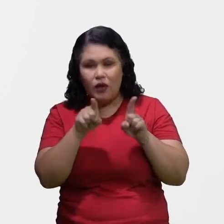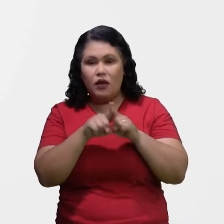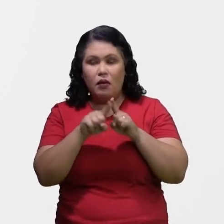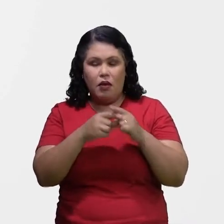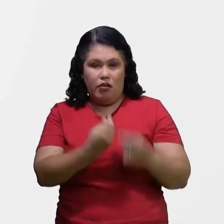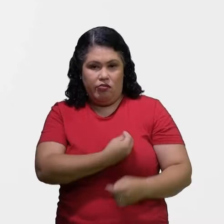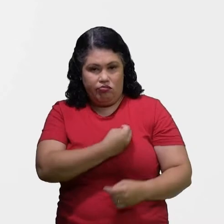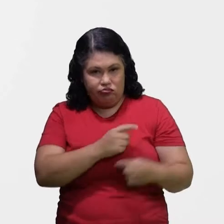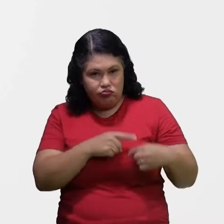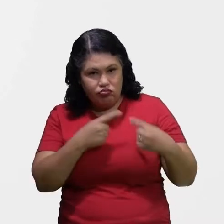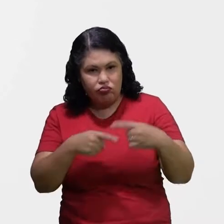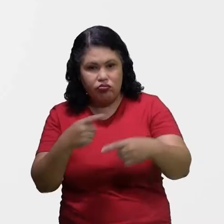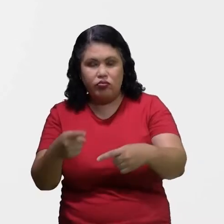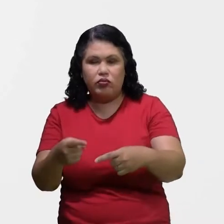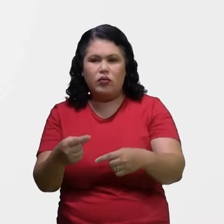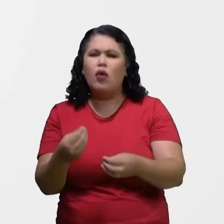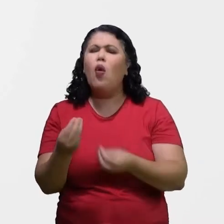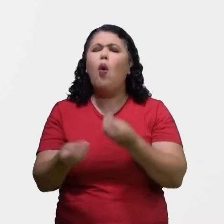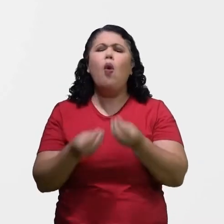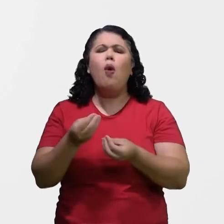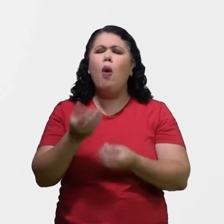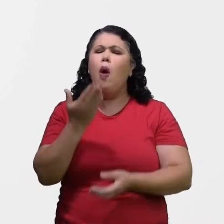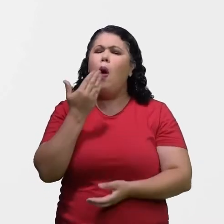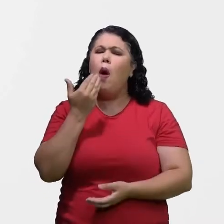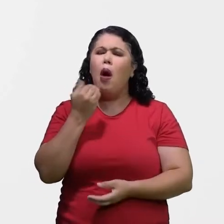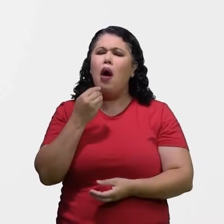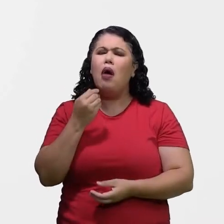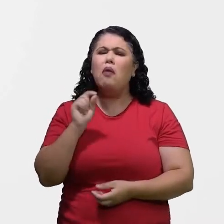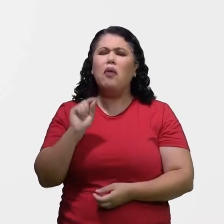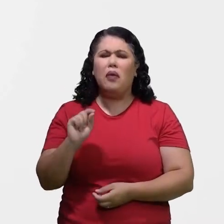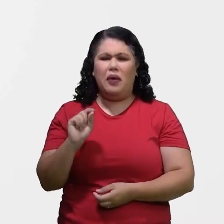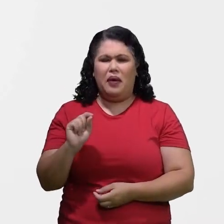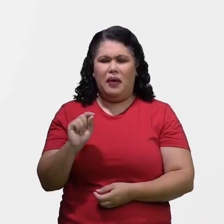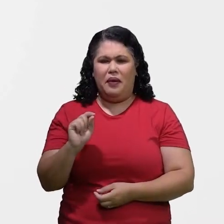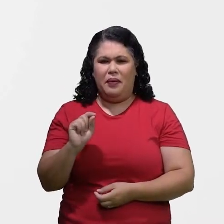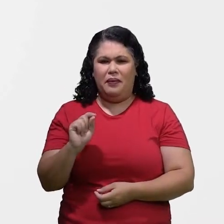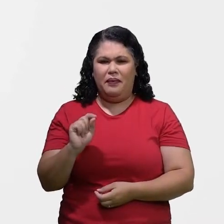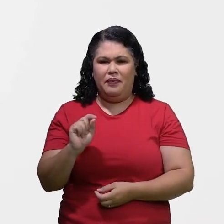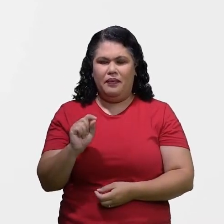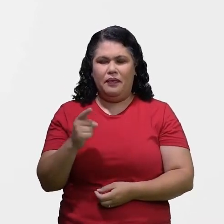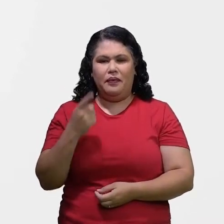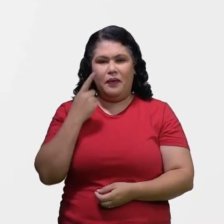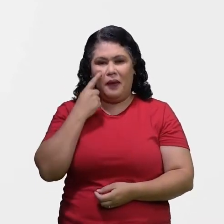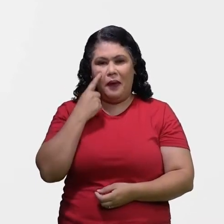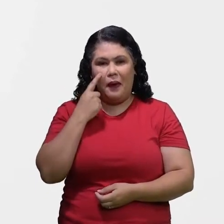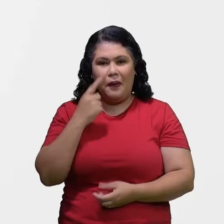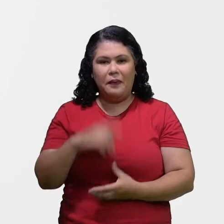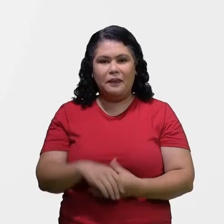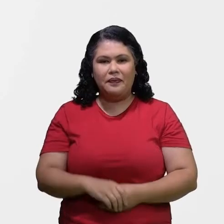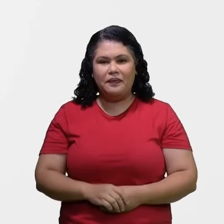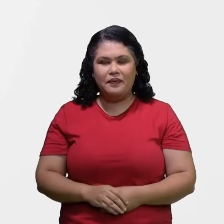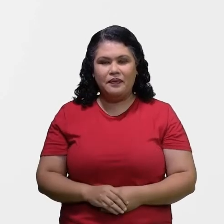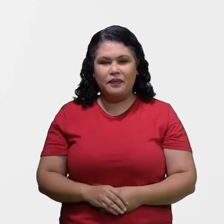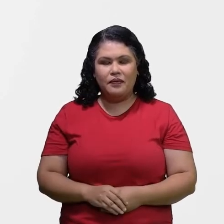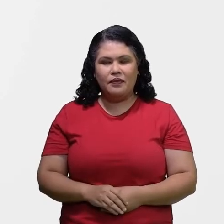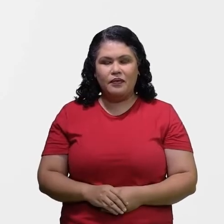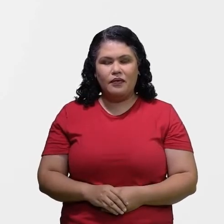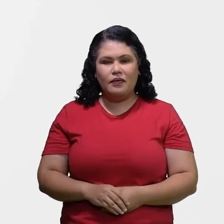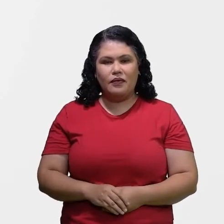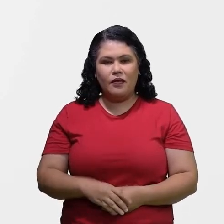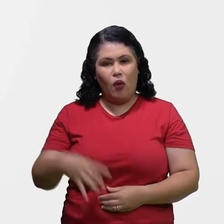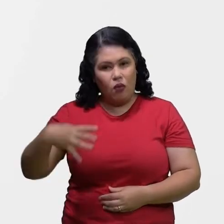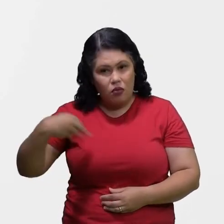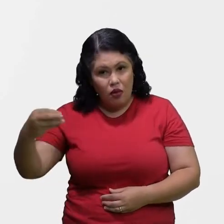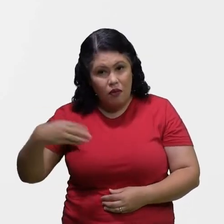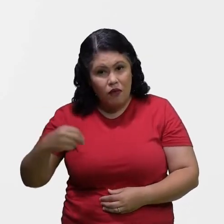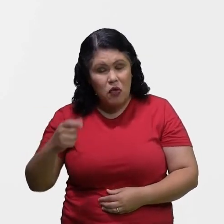ela é interna. Quais são a alimentação desses mamíferos? Vamos ver aqui quais são as alimentações desses mamíferos. O mamífero, como